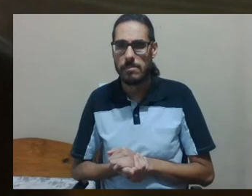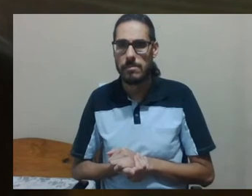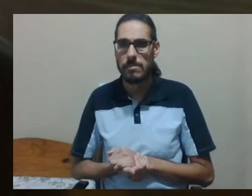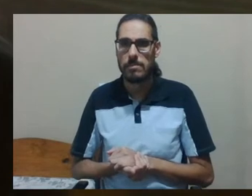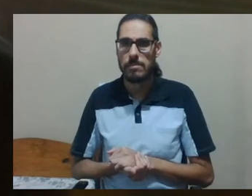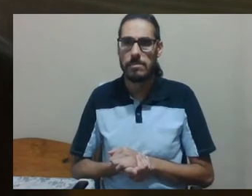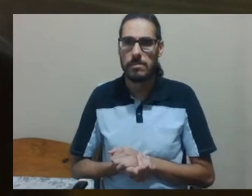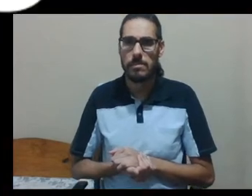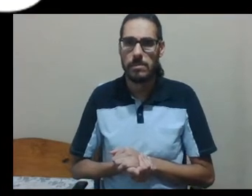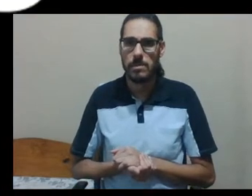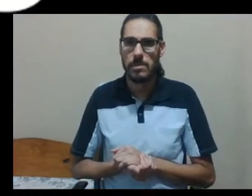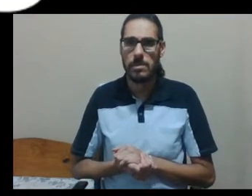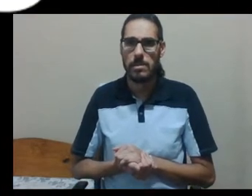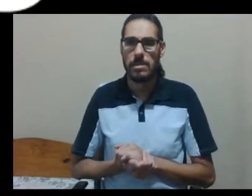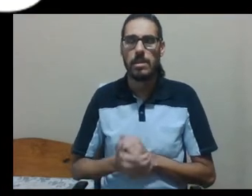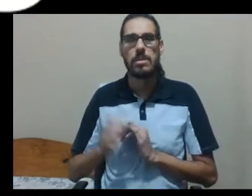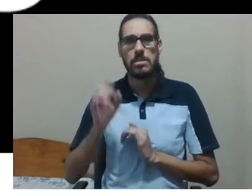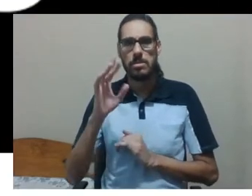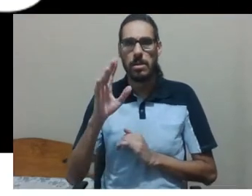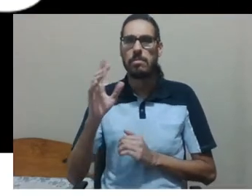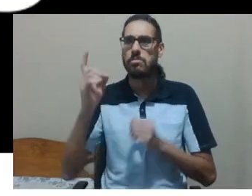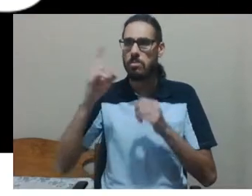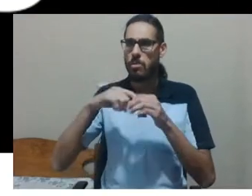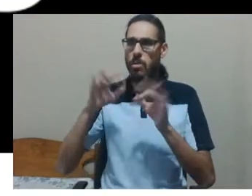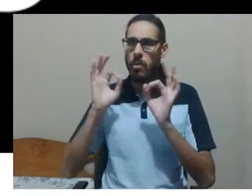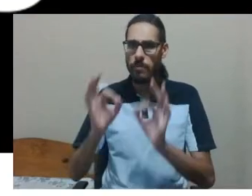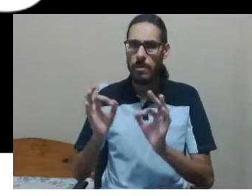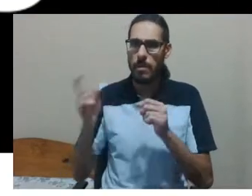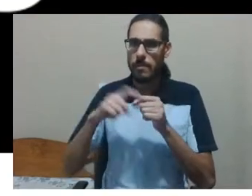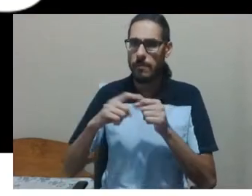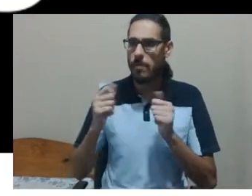Comissão técnica confirma a retomada.